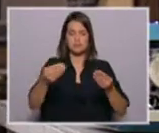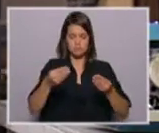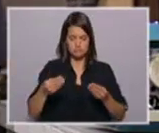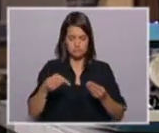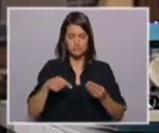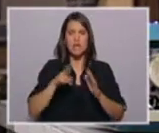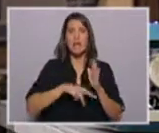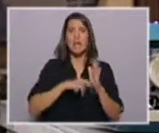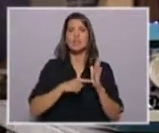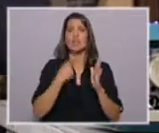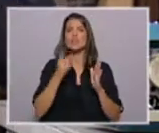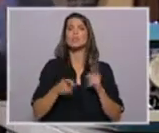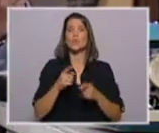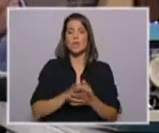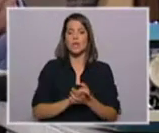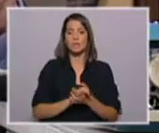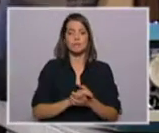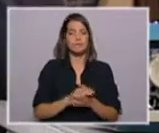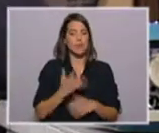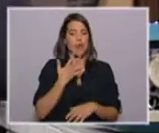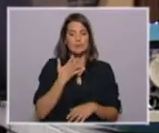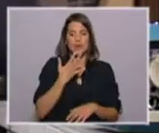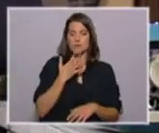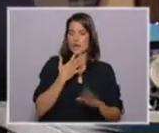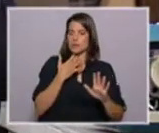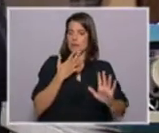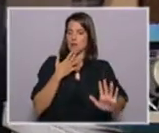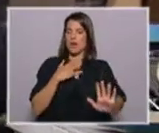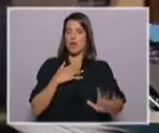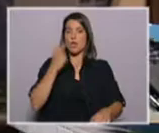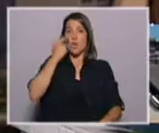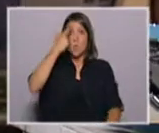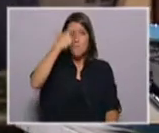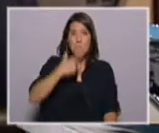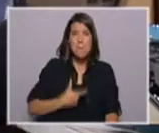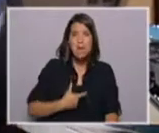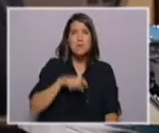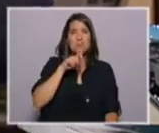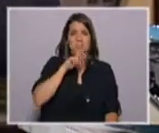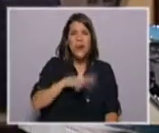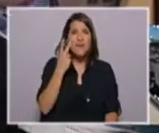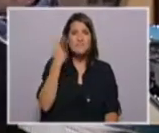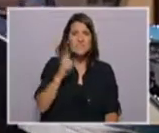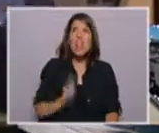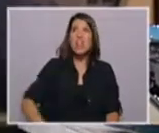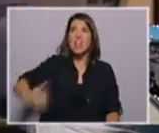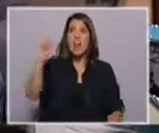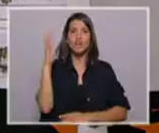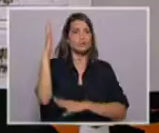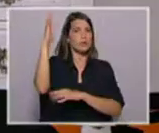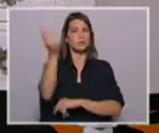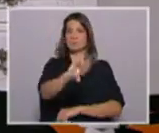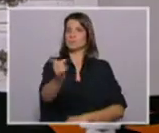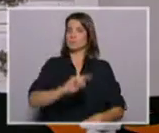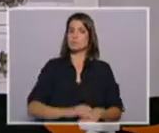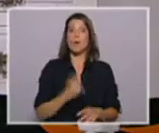relatório? Fortíssimas reservas de que o ser humano conseguiria ir ao espaço. Porque as experiências